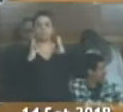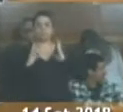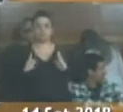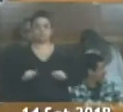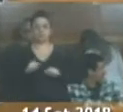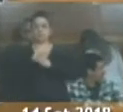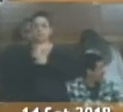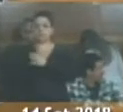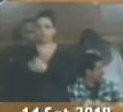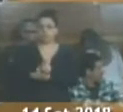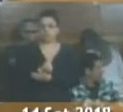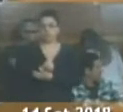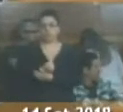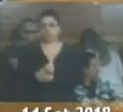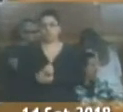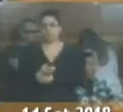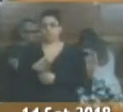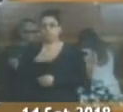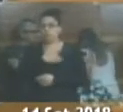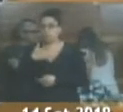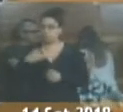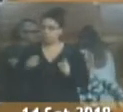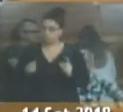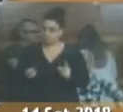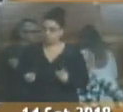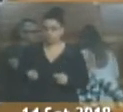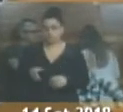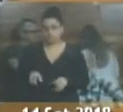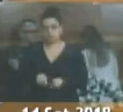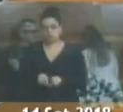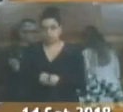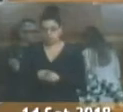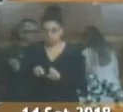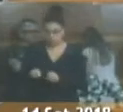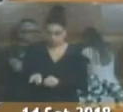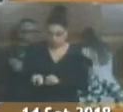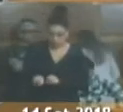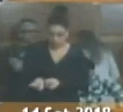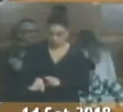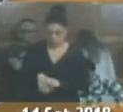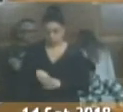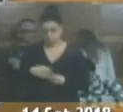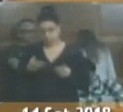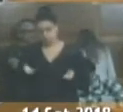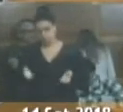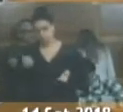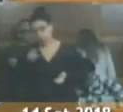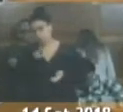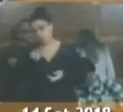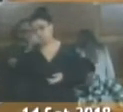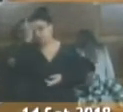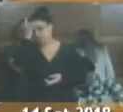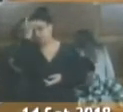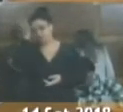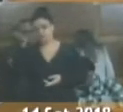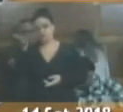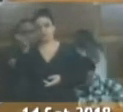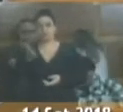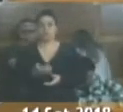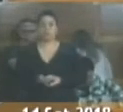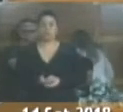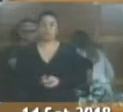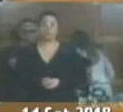mantê-las seguras, de mantê-las com saúde e de mantê-las com educação. Então, não o